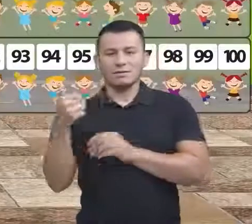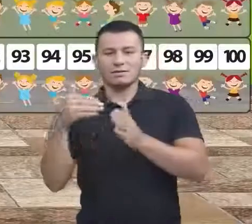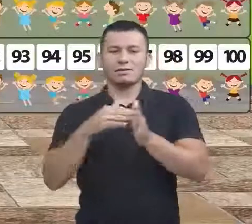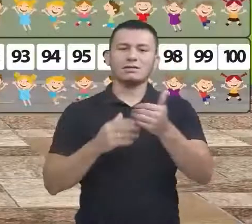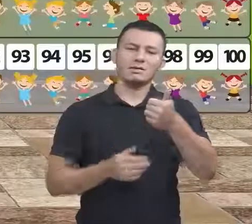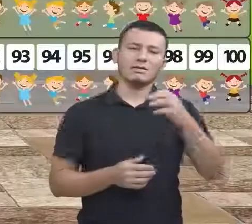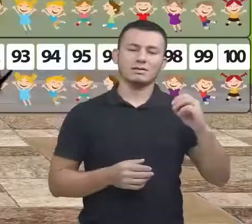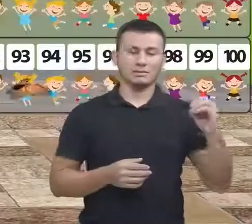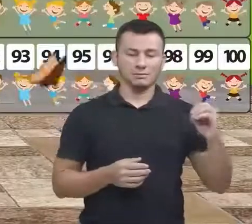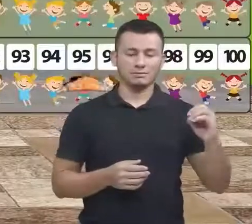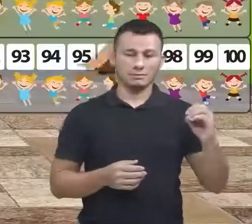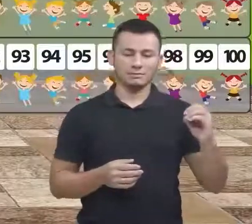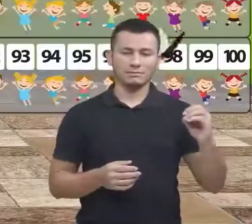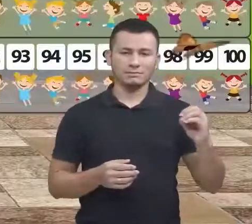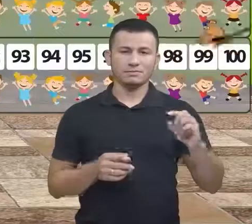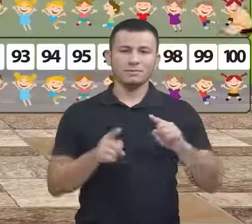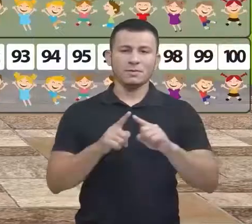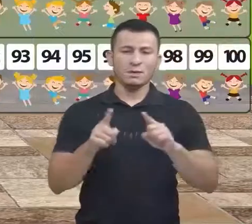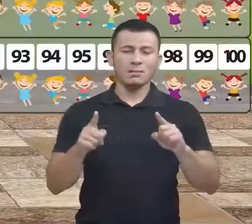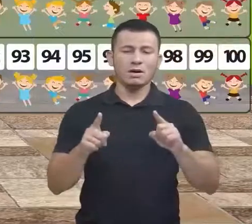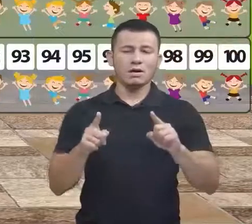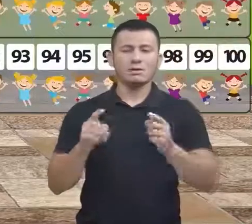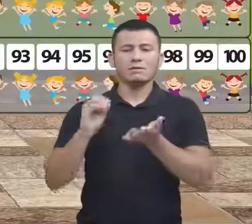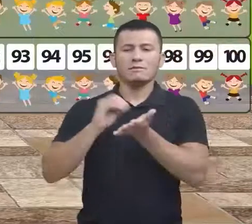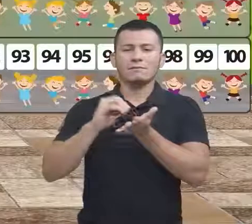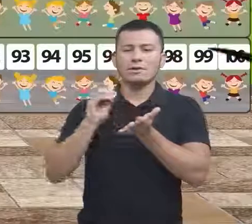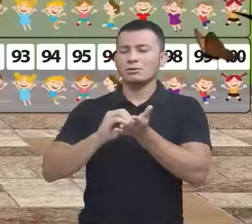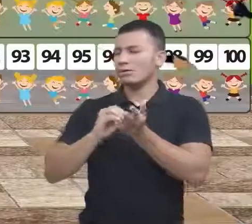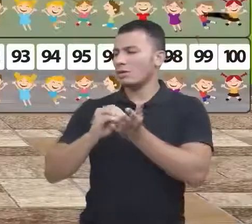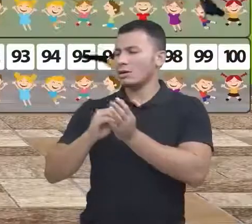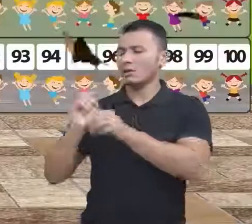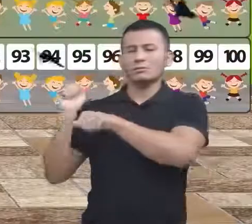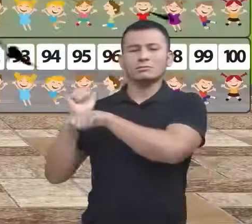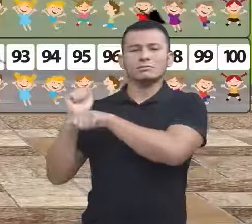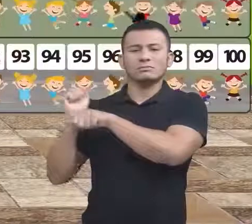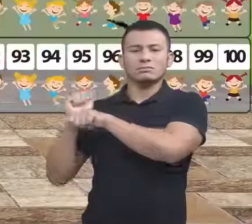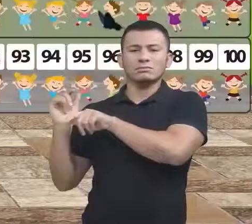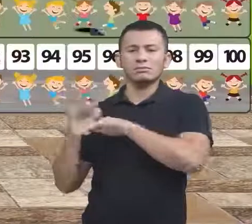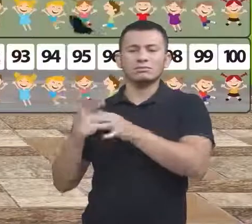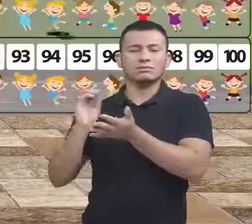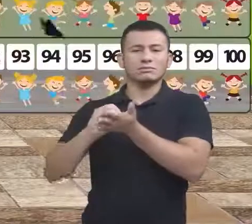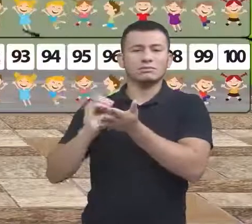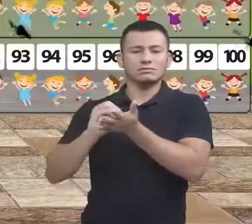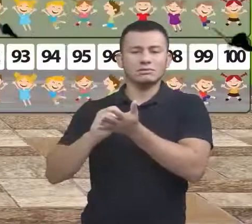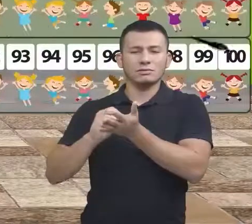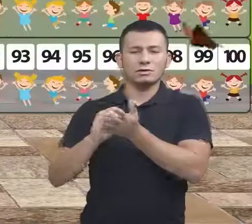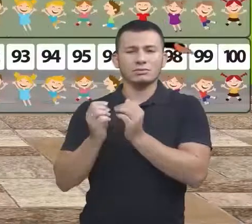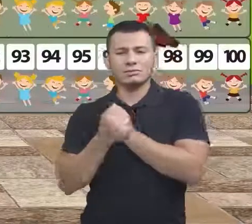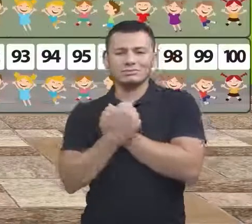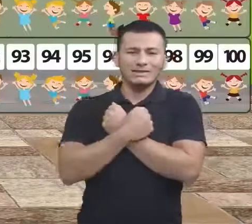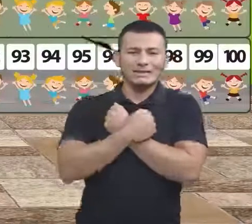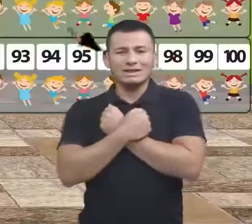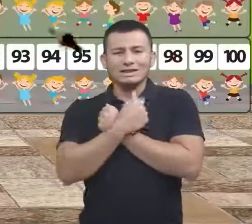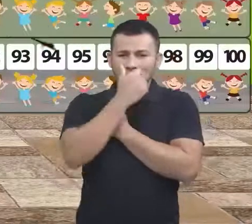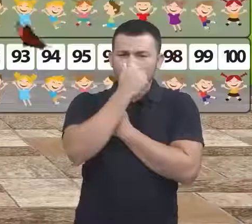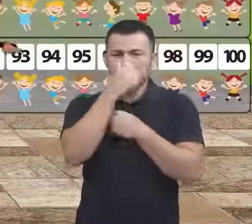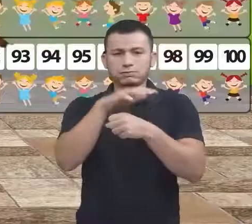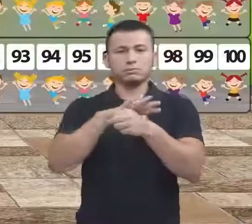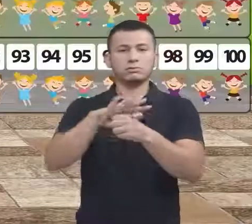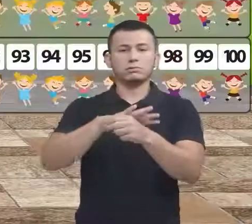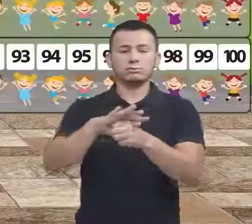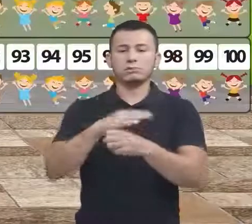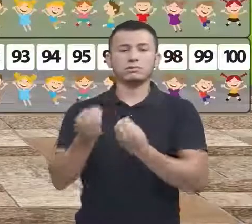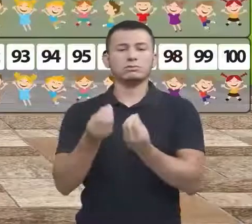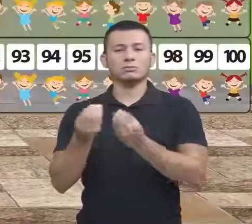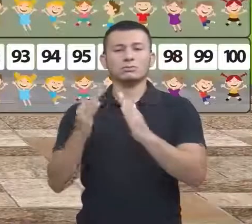só que aí nem todos deram nessa casinha os 100 habitantes estavam muito apertadinho não